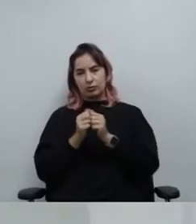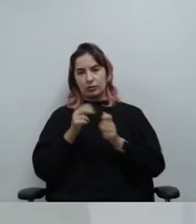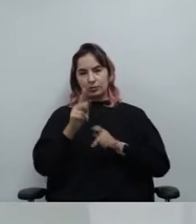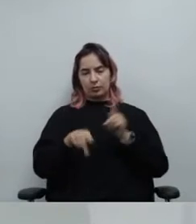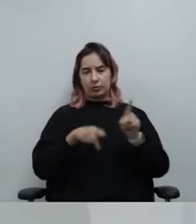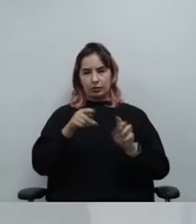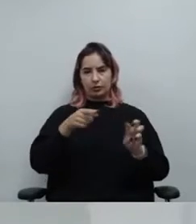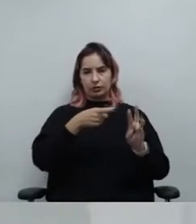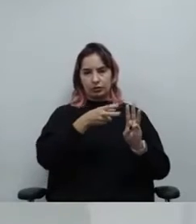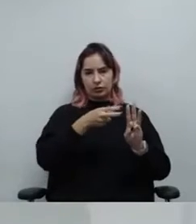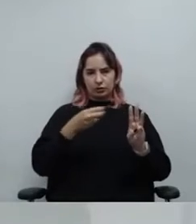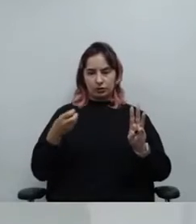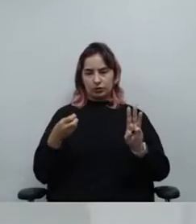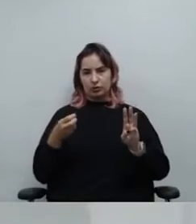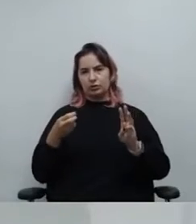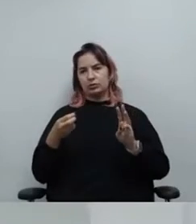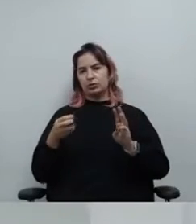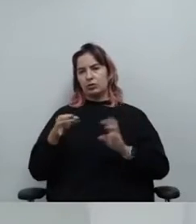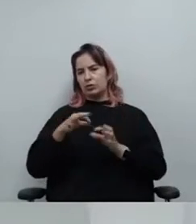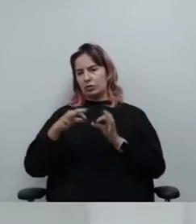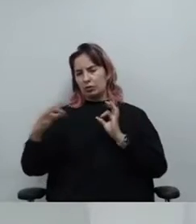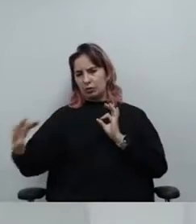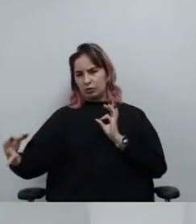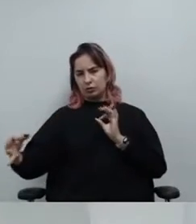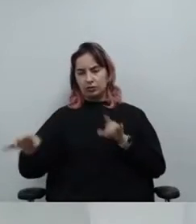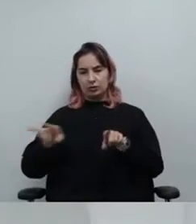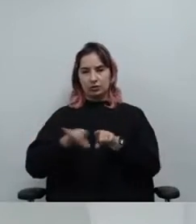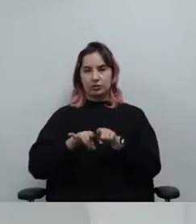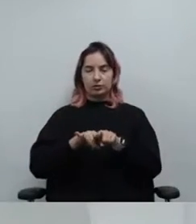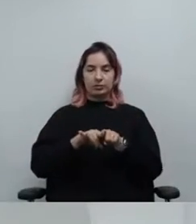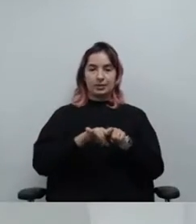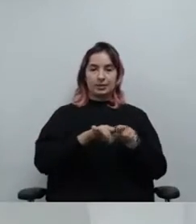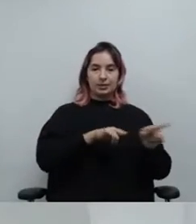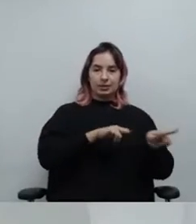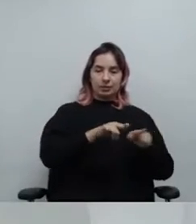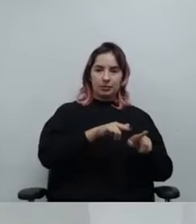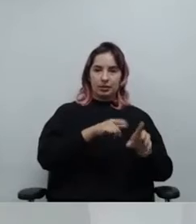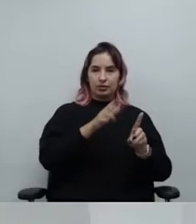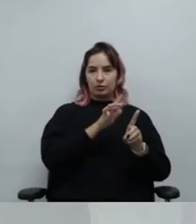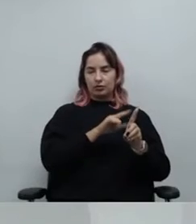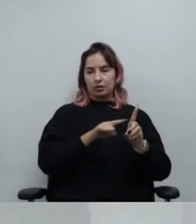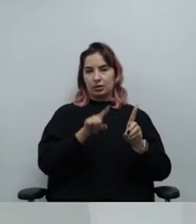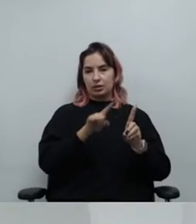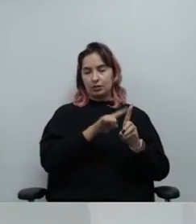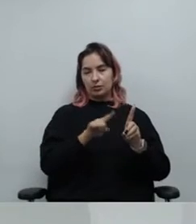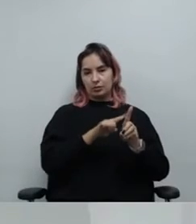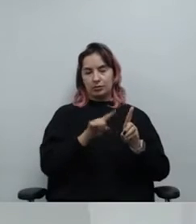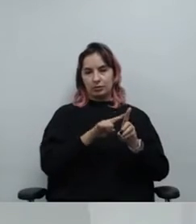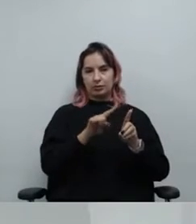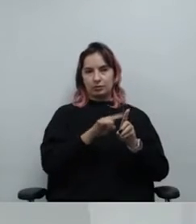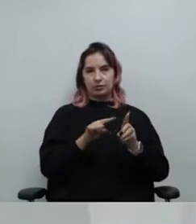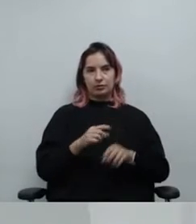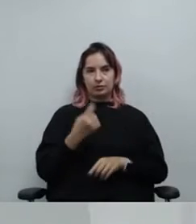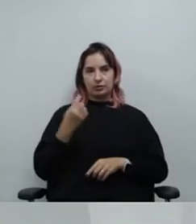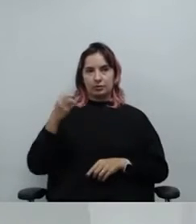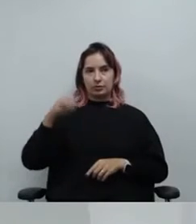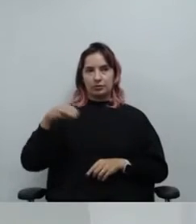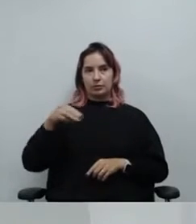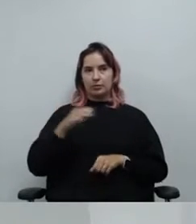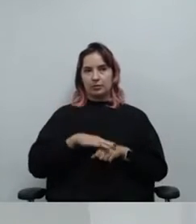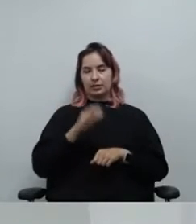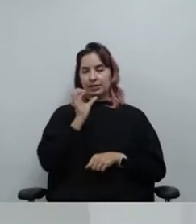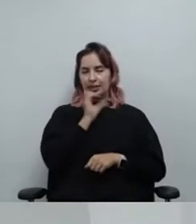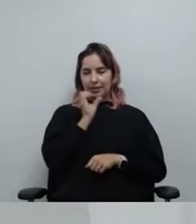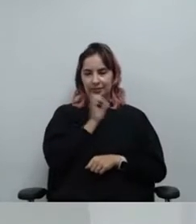indígenas isolados, trabalhando com comunidades quilombolas. Opa, nossa, 1 minuto mais rápido da minha